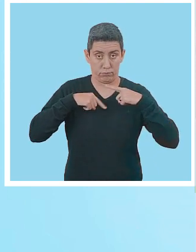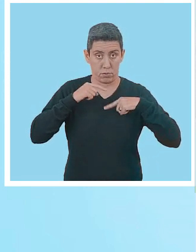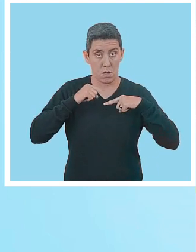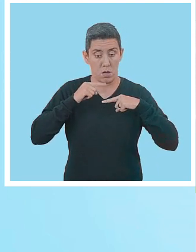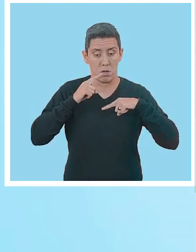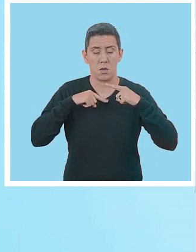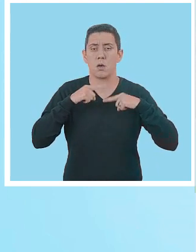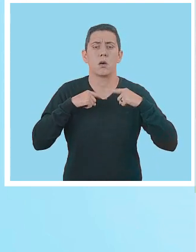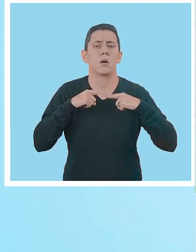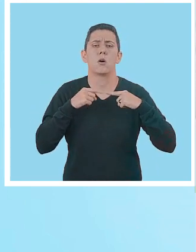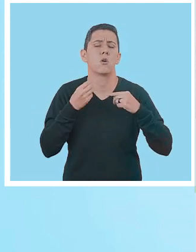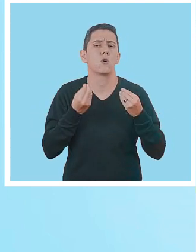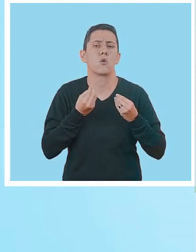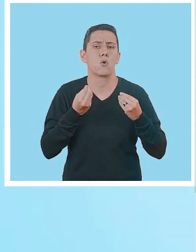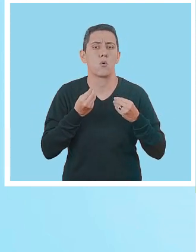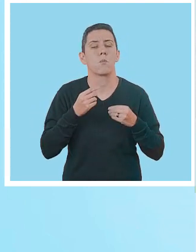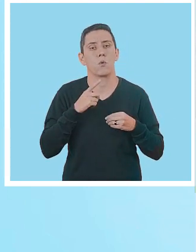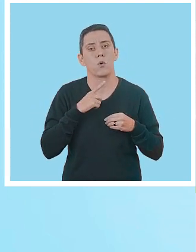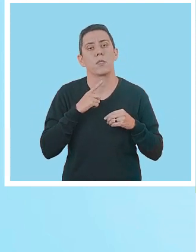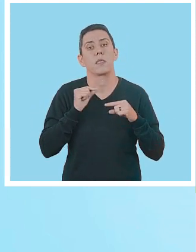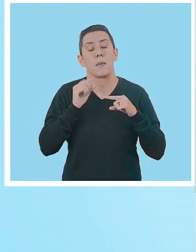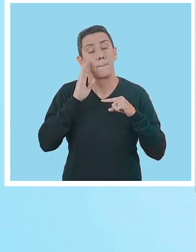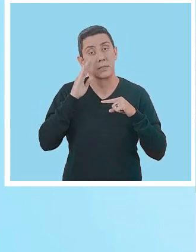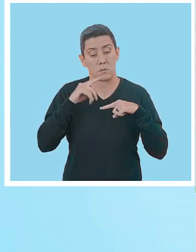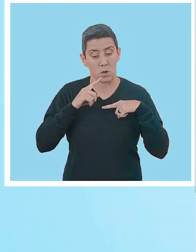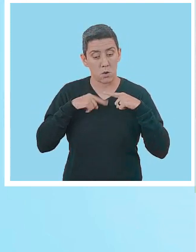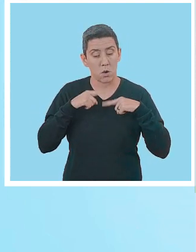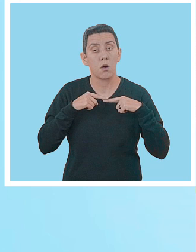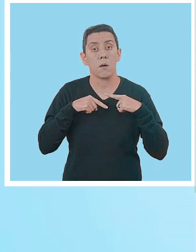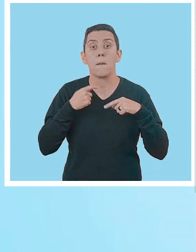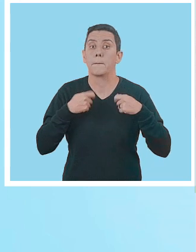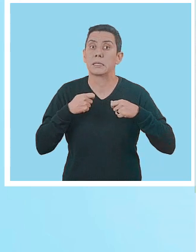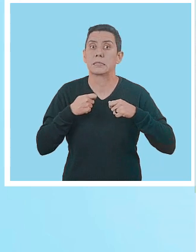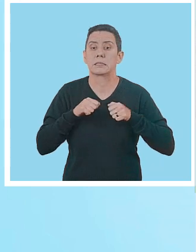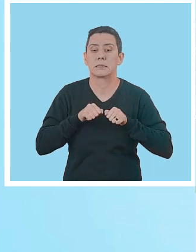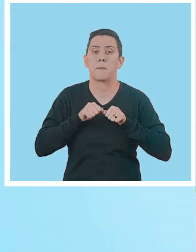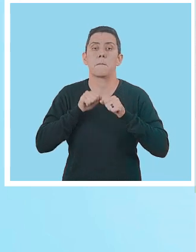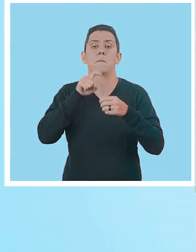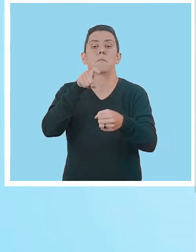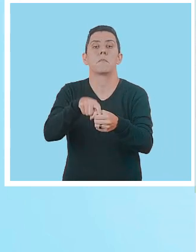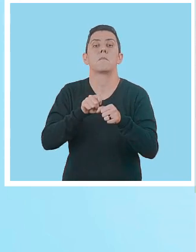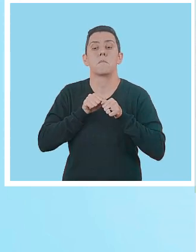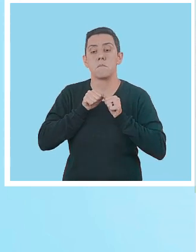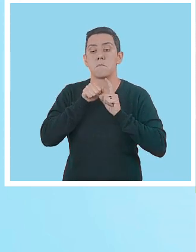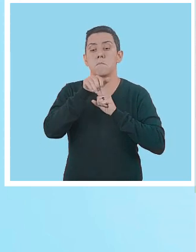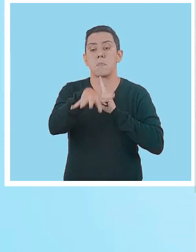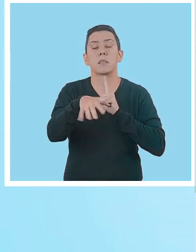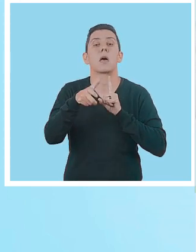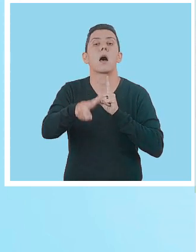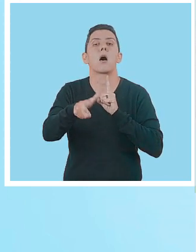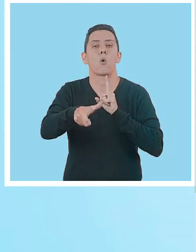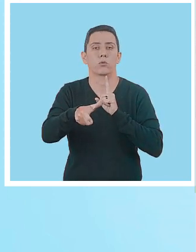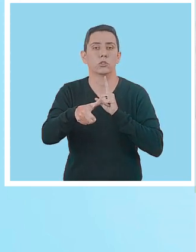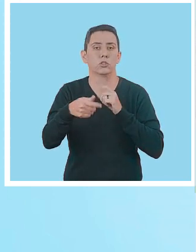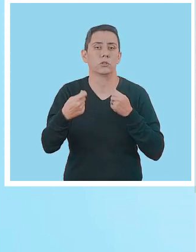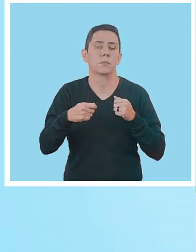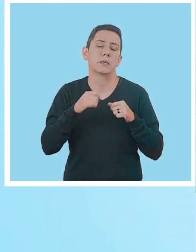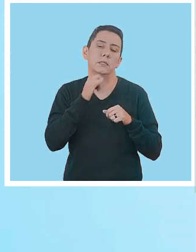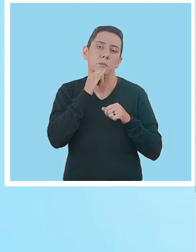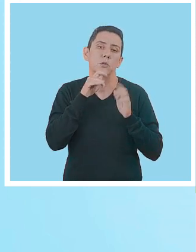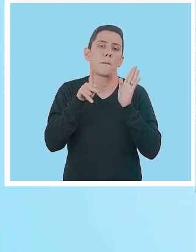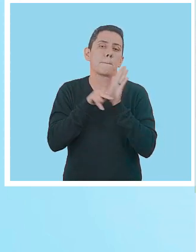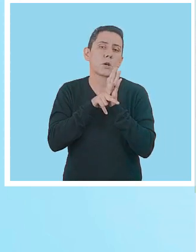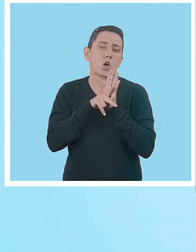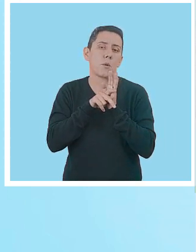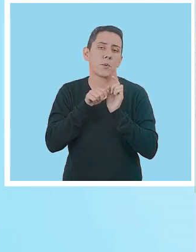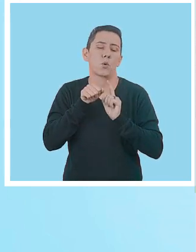a uma unidade consumidora então unidade consumidora é qualquer lugar é conectado à rede de distribuição